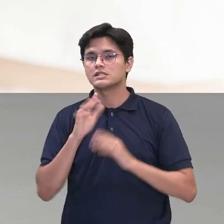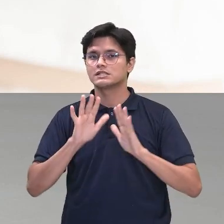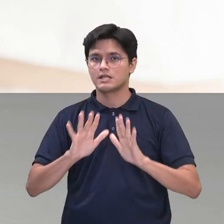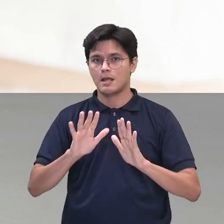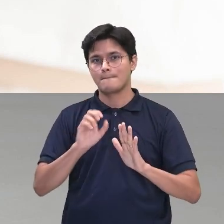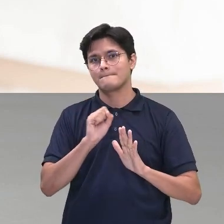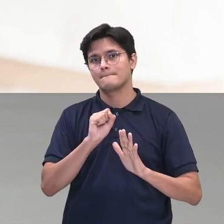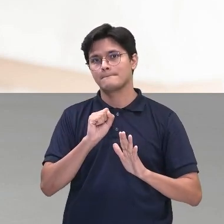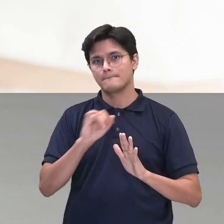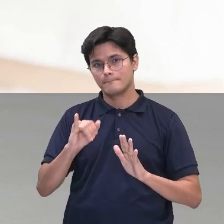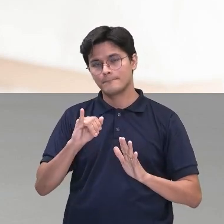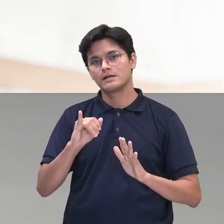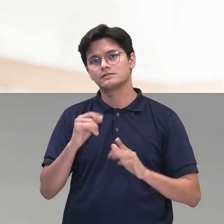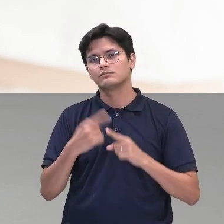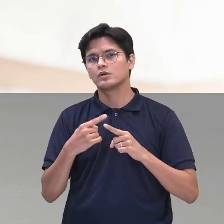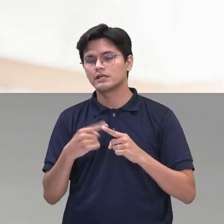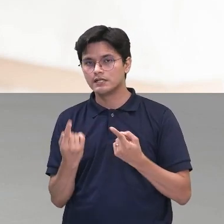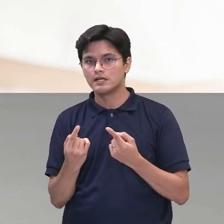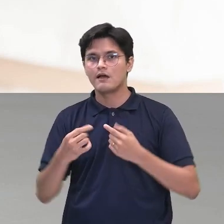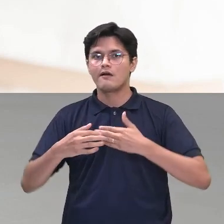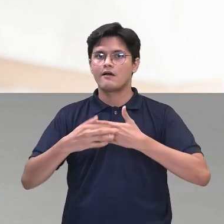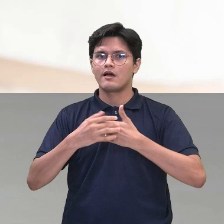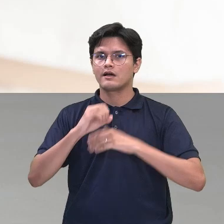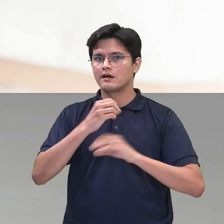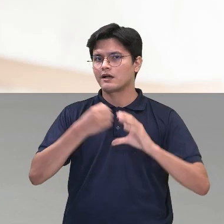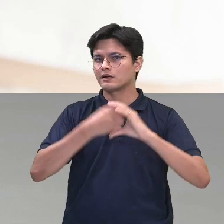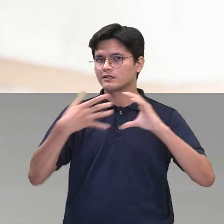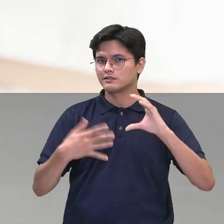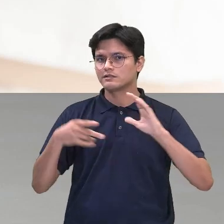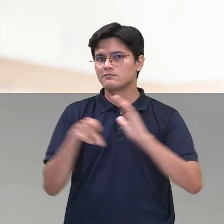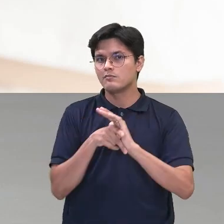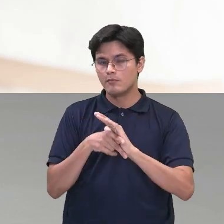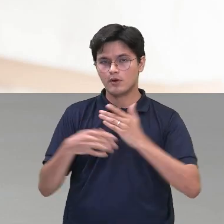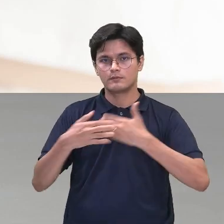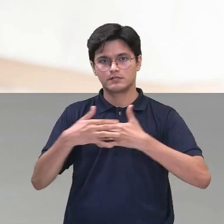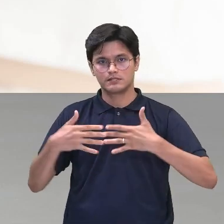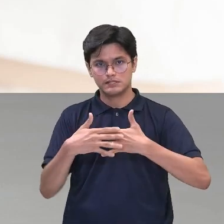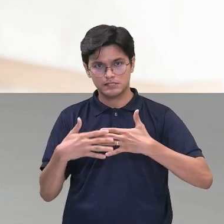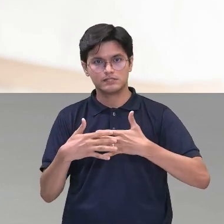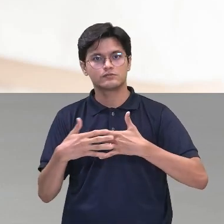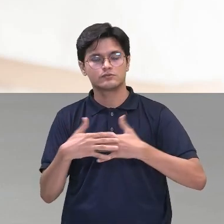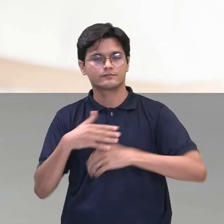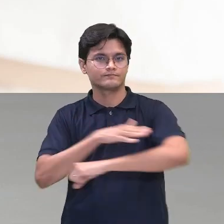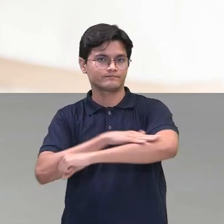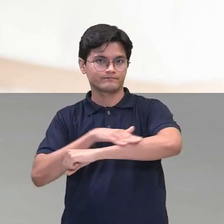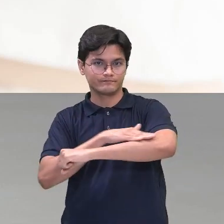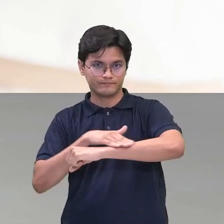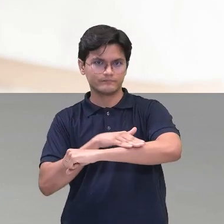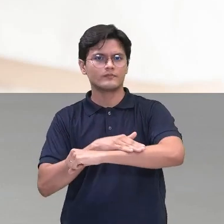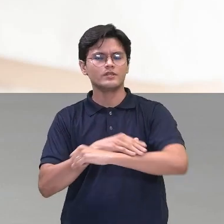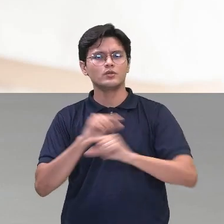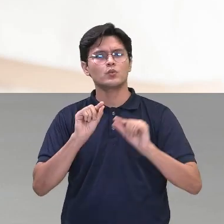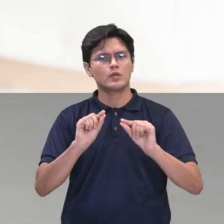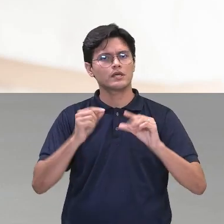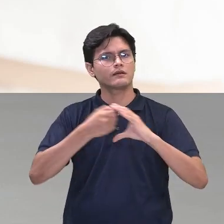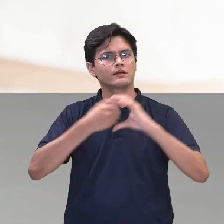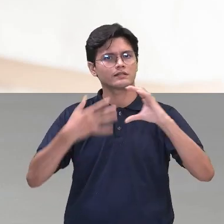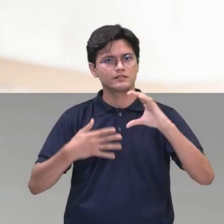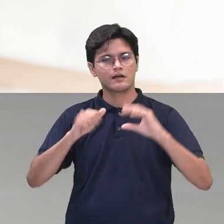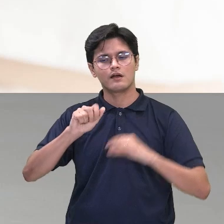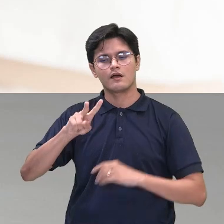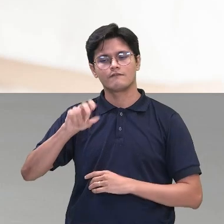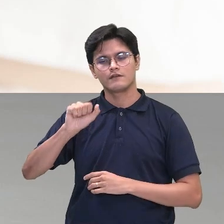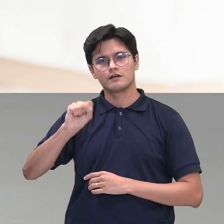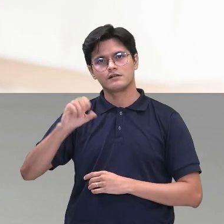tecido epitelial que nós vimos lá no começo, que ele é avascular, né? Então, se não sangrou, é porque não atingiu